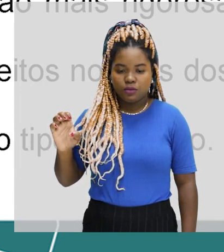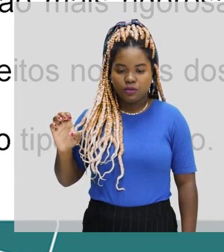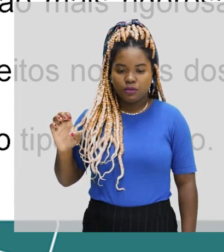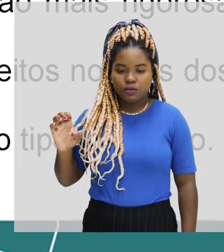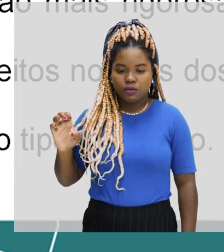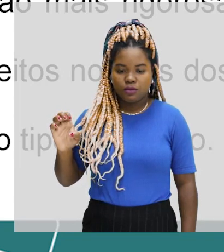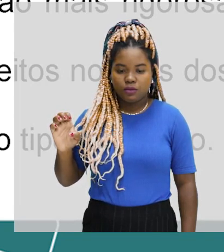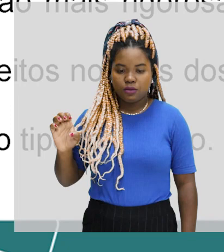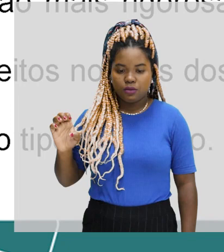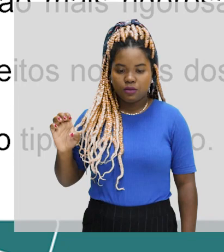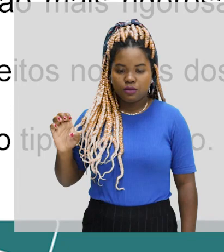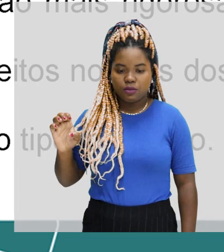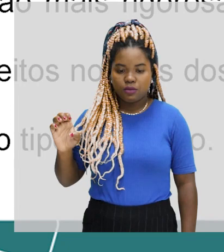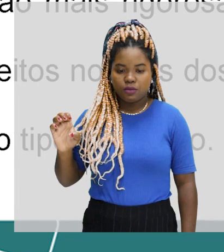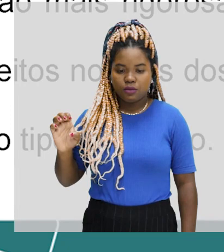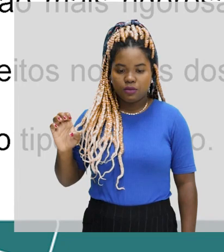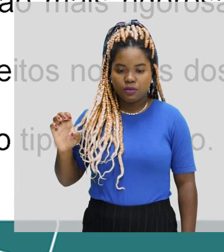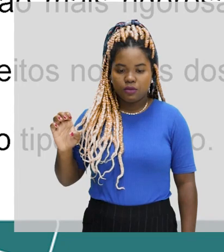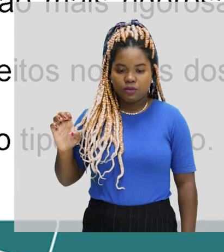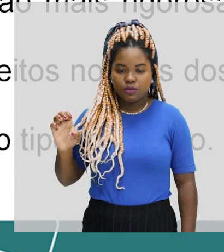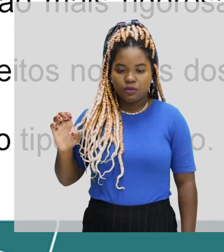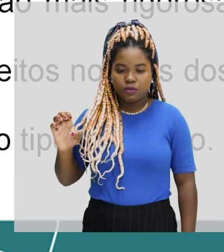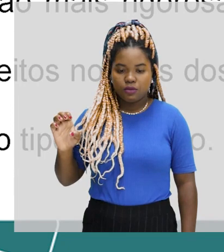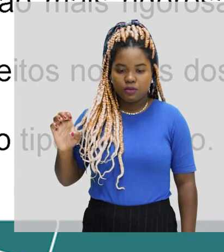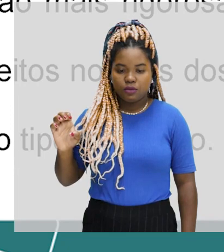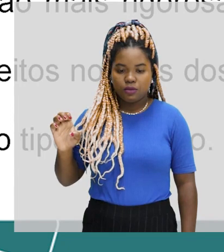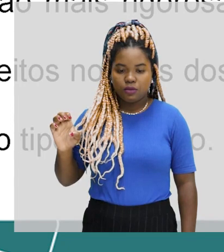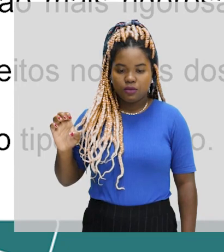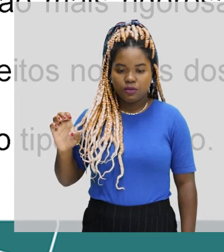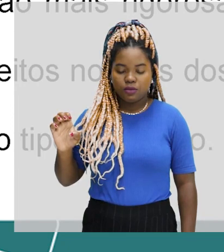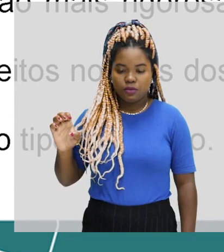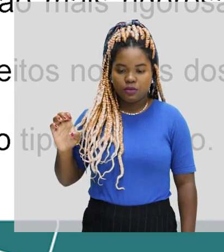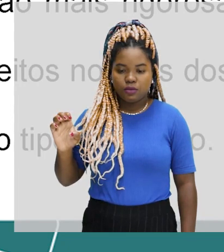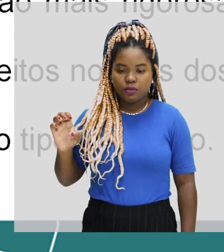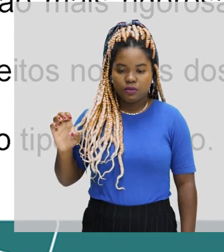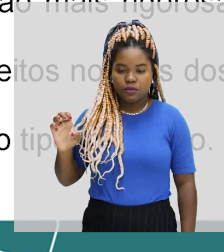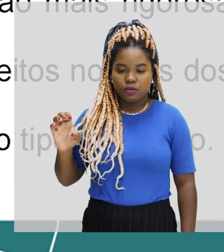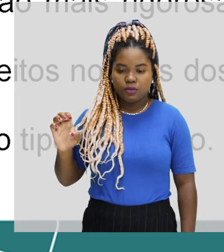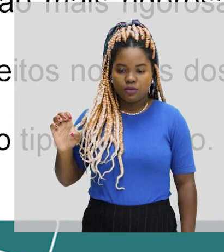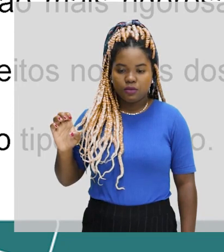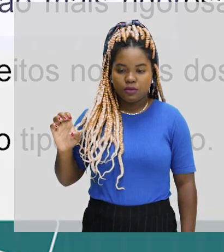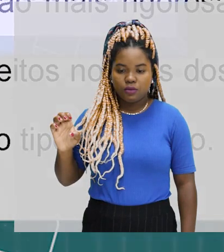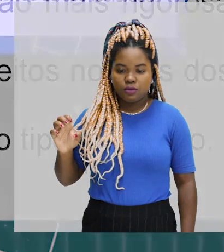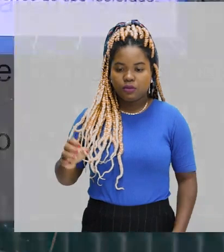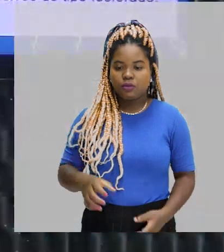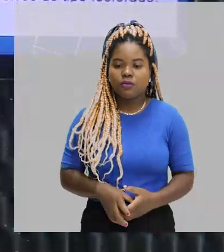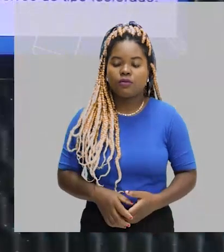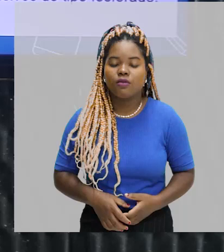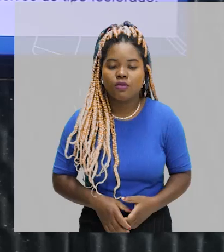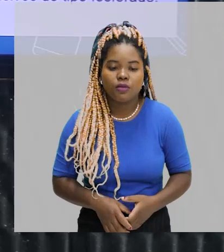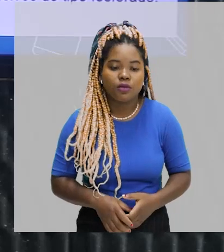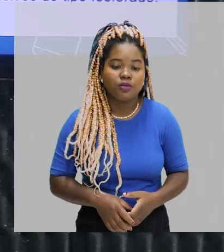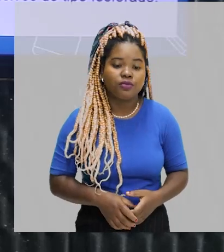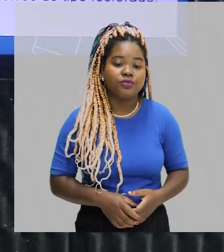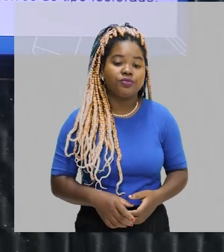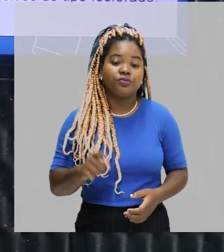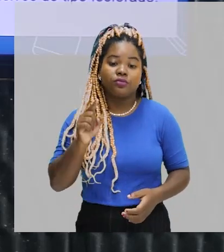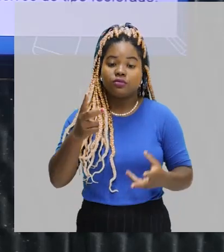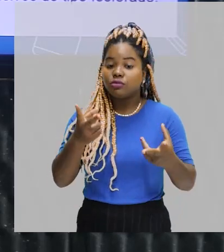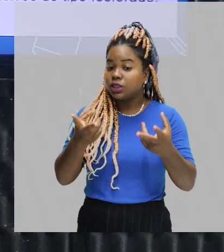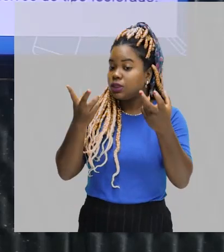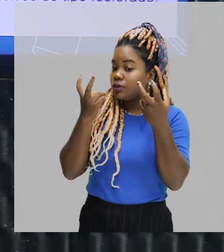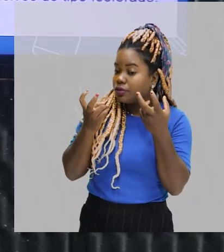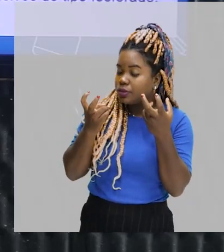de toxicidade os defensivos do tipo fosforado. Aqui você só vai perceber,